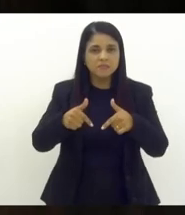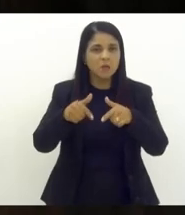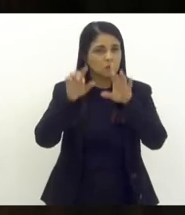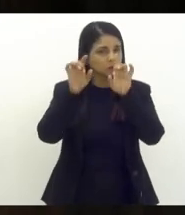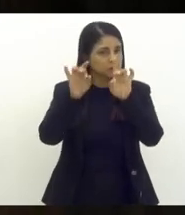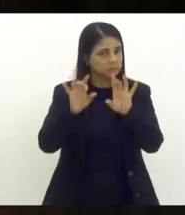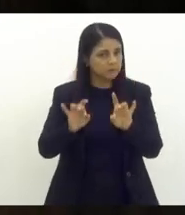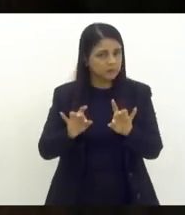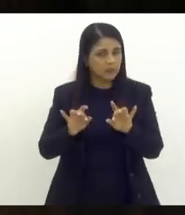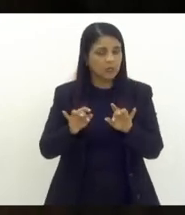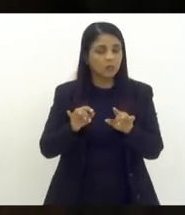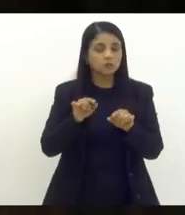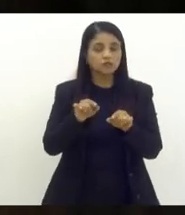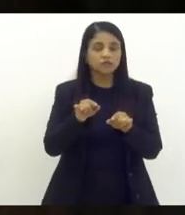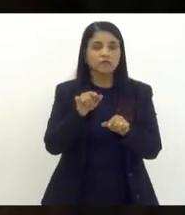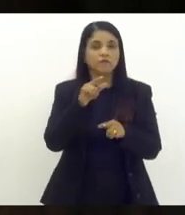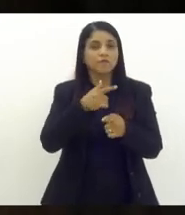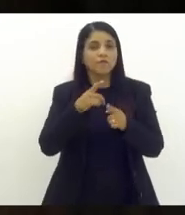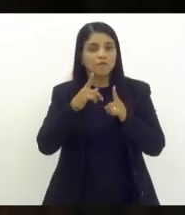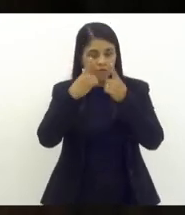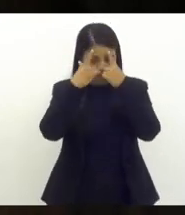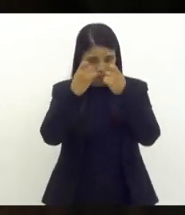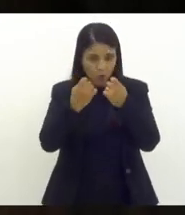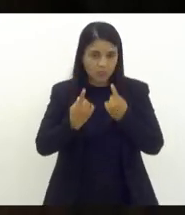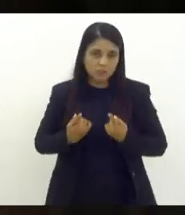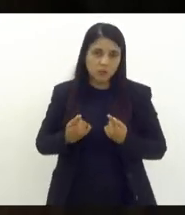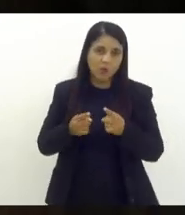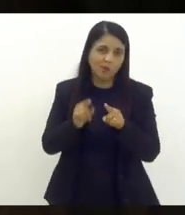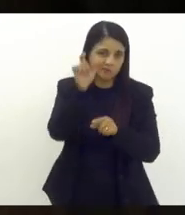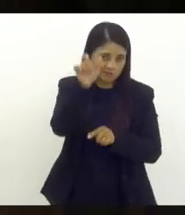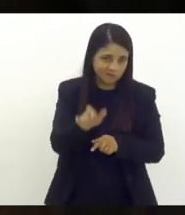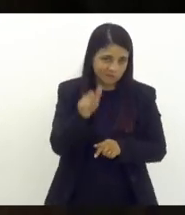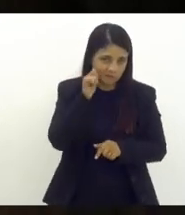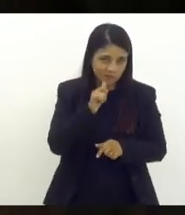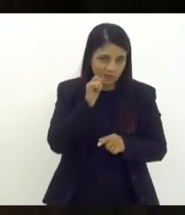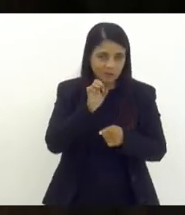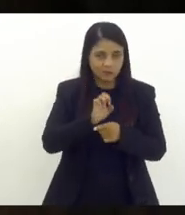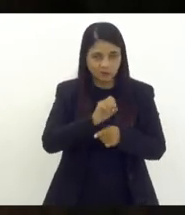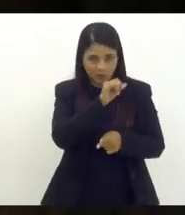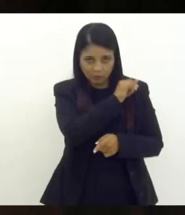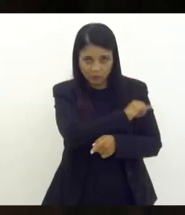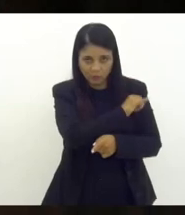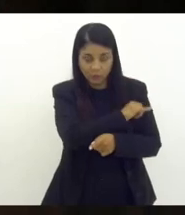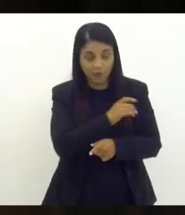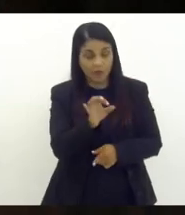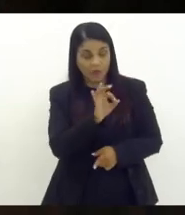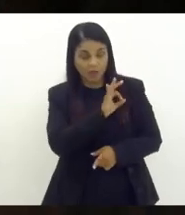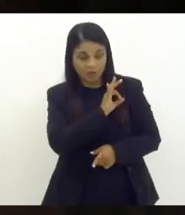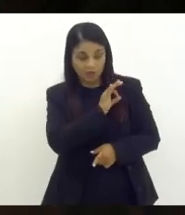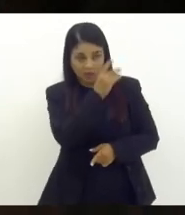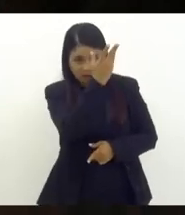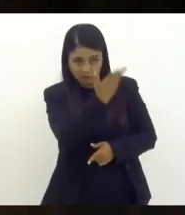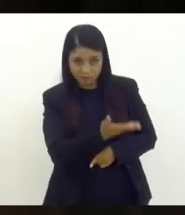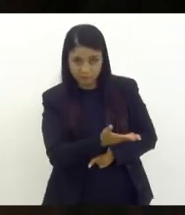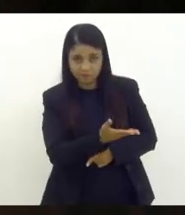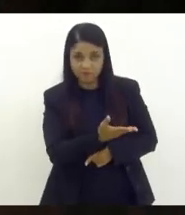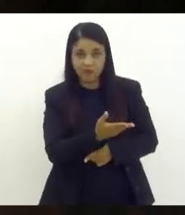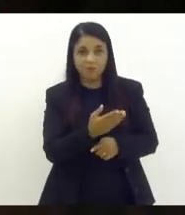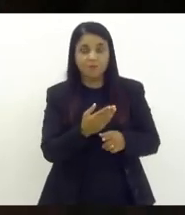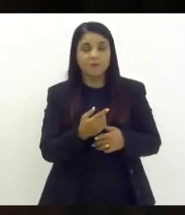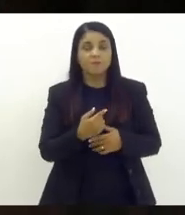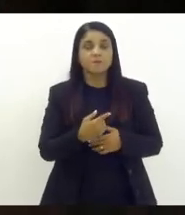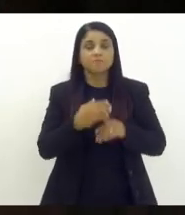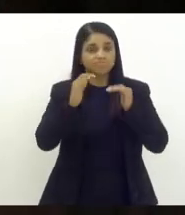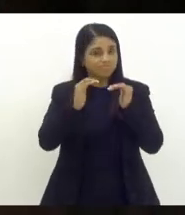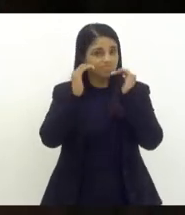casos de violência contra a mulher no Rio de Janeiro a delegada ela é uma figura de autoridade que está à frente